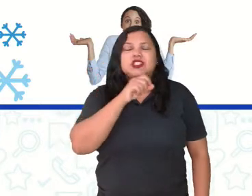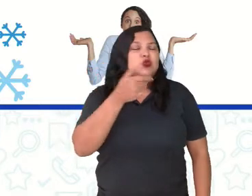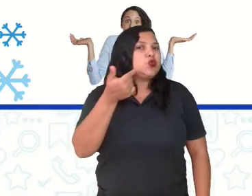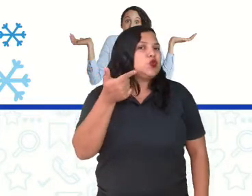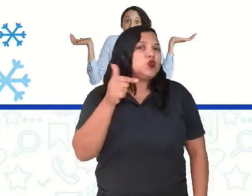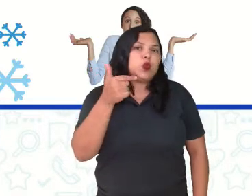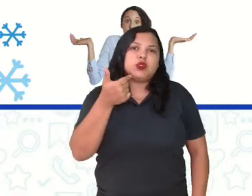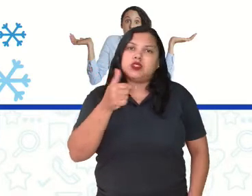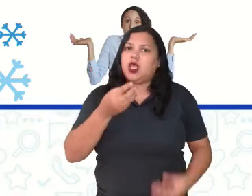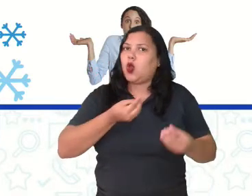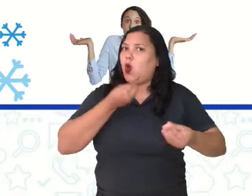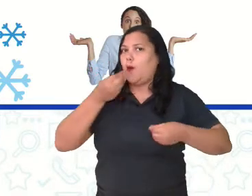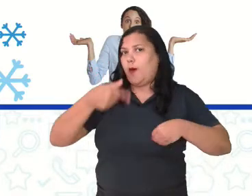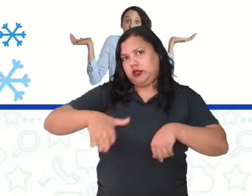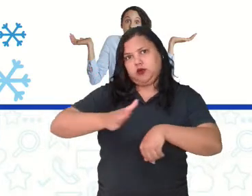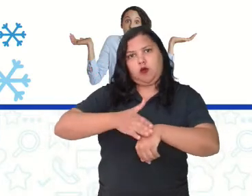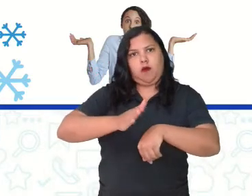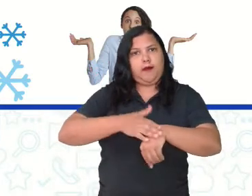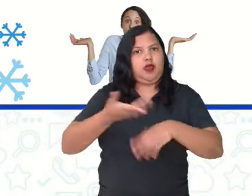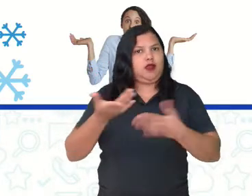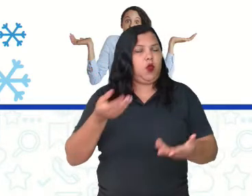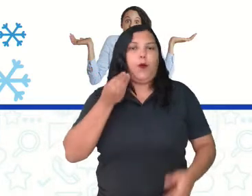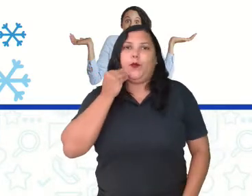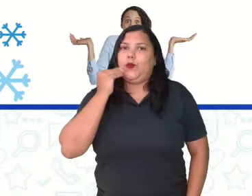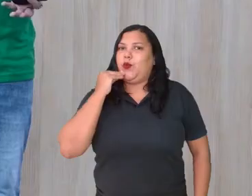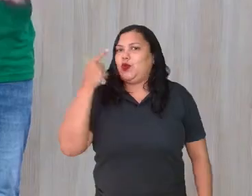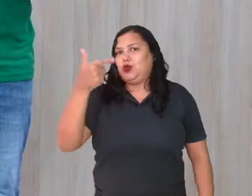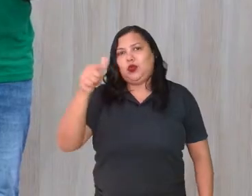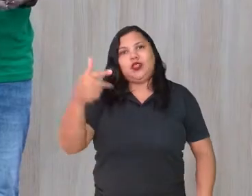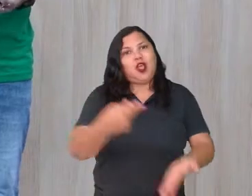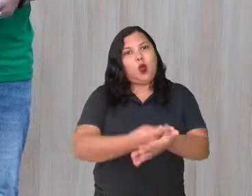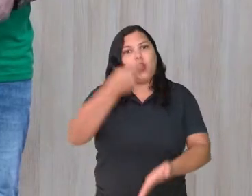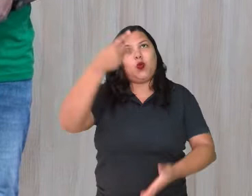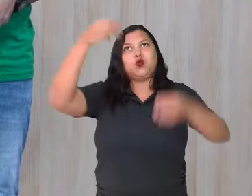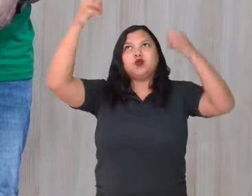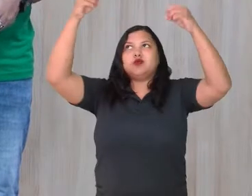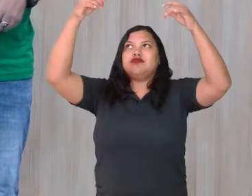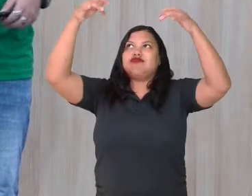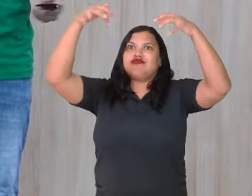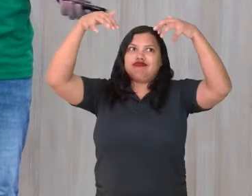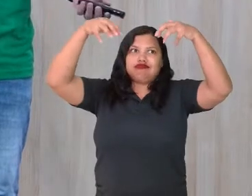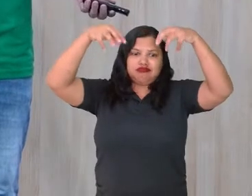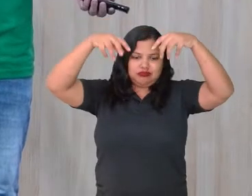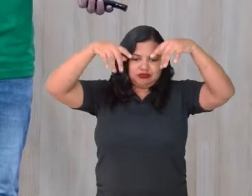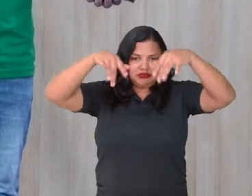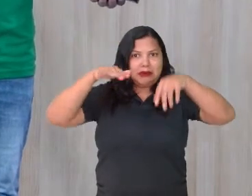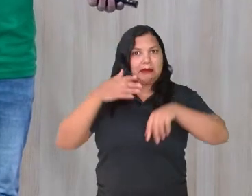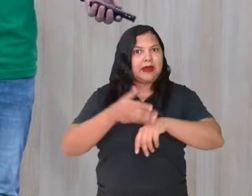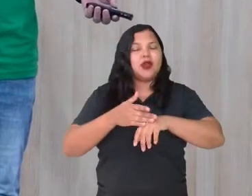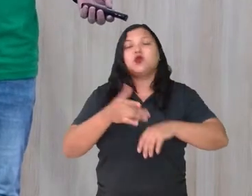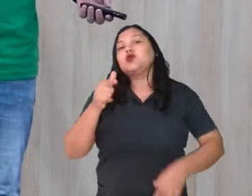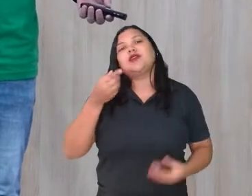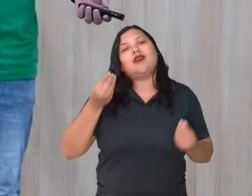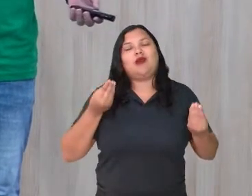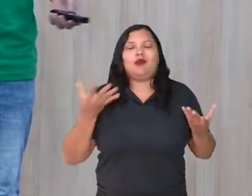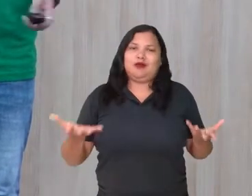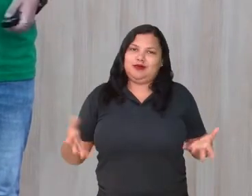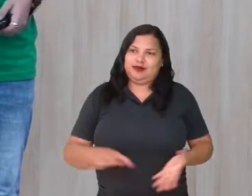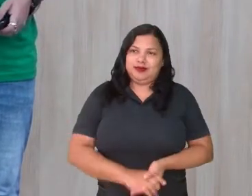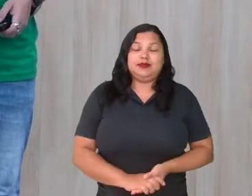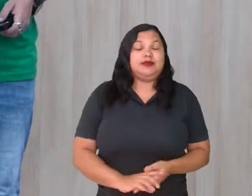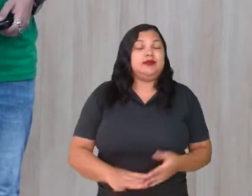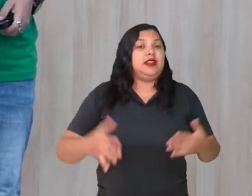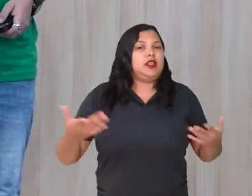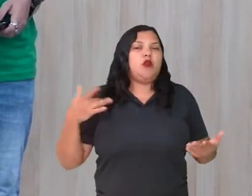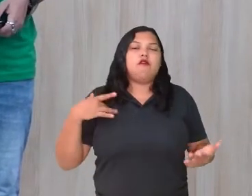existe nesse momento assim, ou seja, não, a chance de ser um dia com neve amanhã no Recife, ela praticamente não existe, tá certo? Então eu